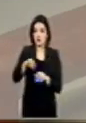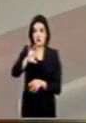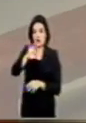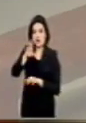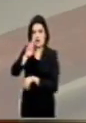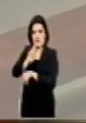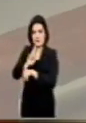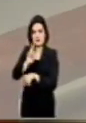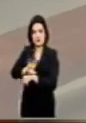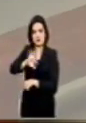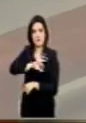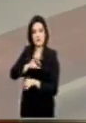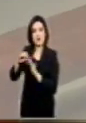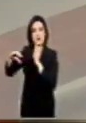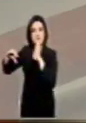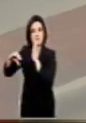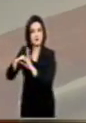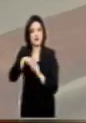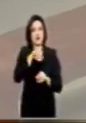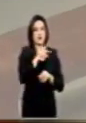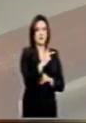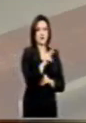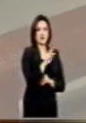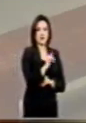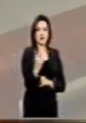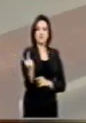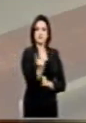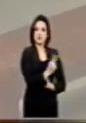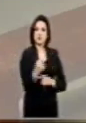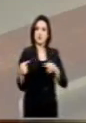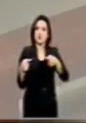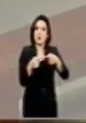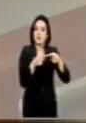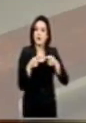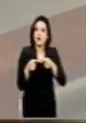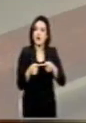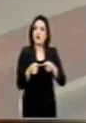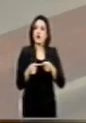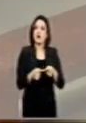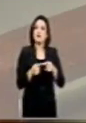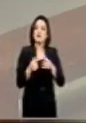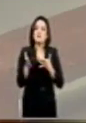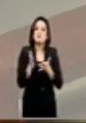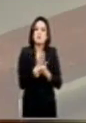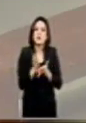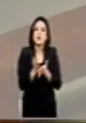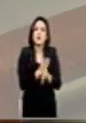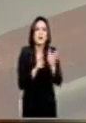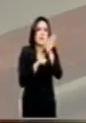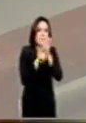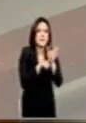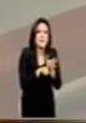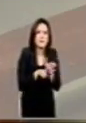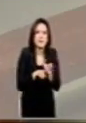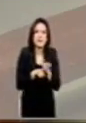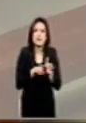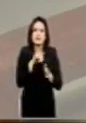vez detectado qualquer dispositivo de vigilância técnica, este deveria ser apreendido